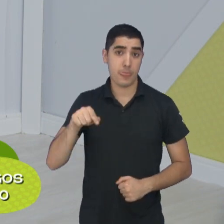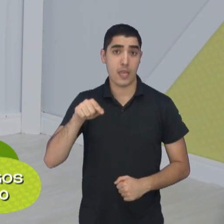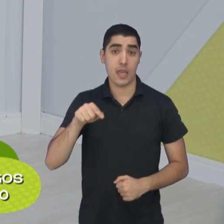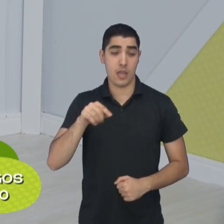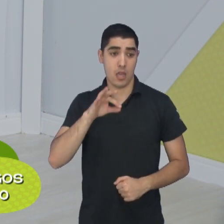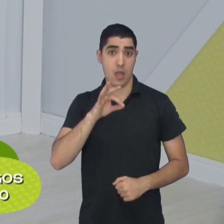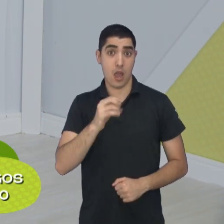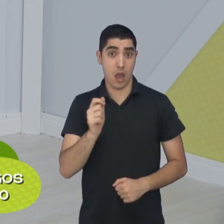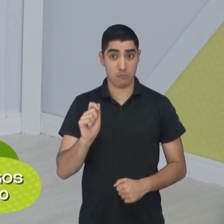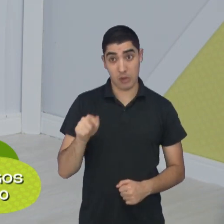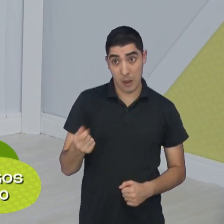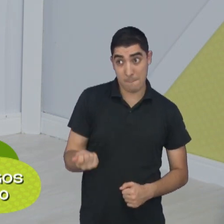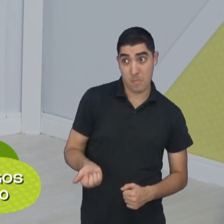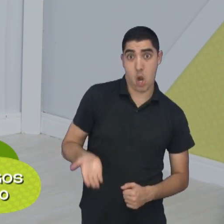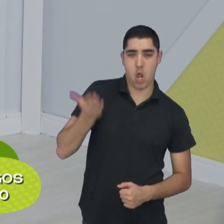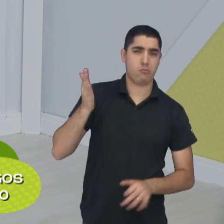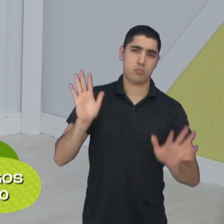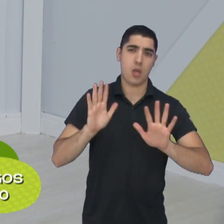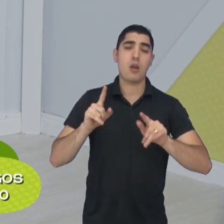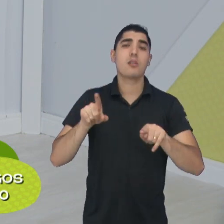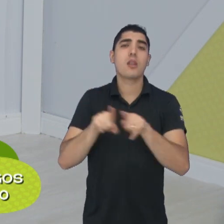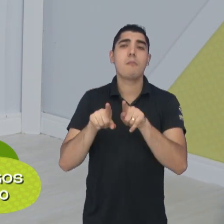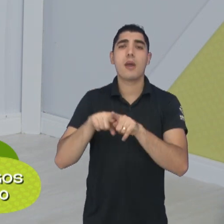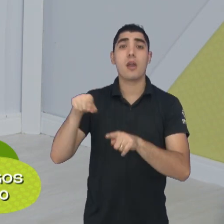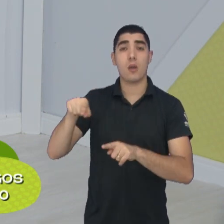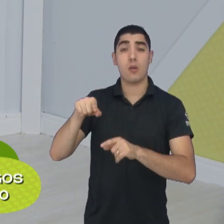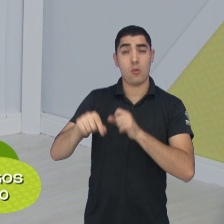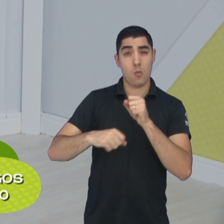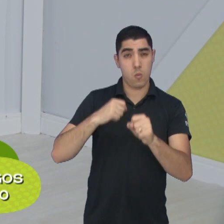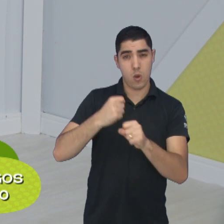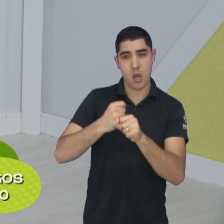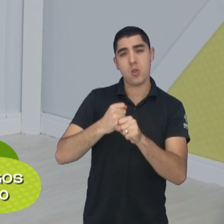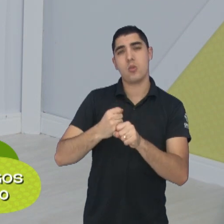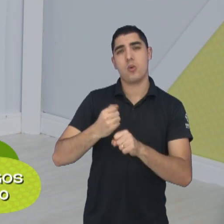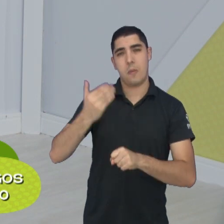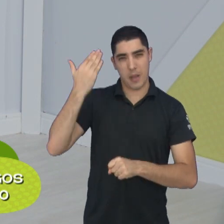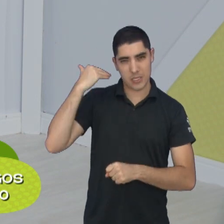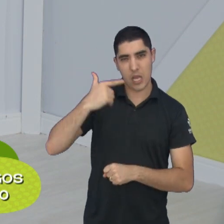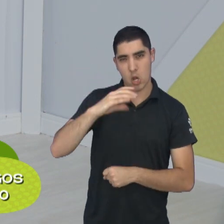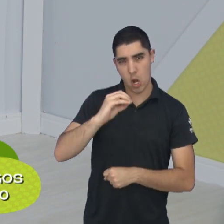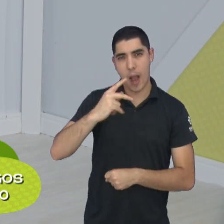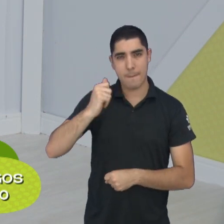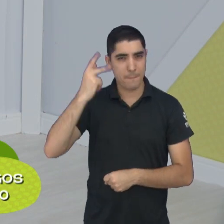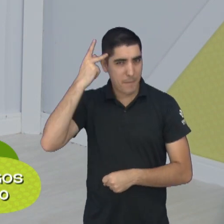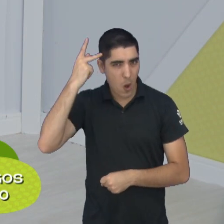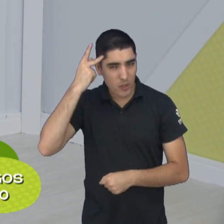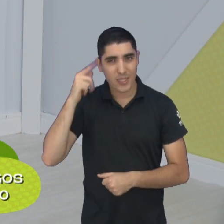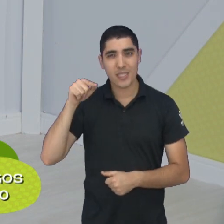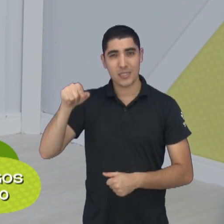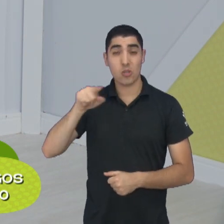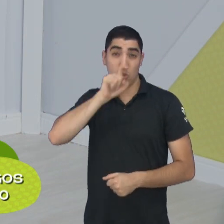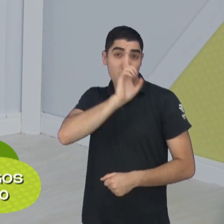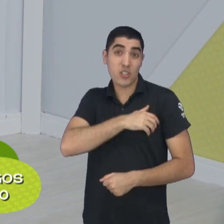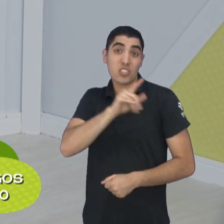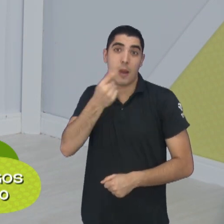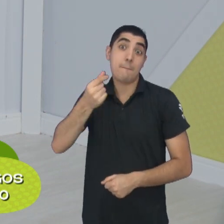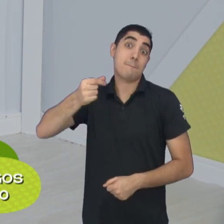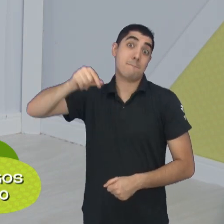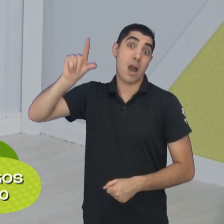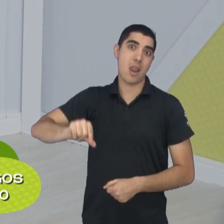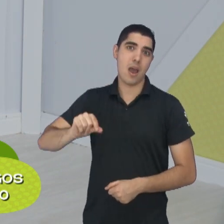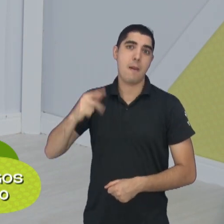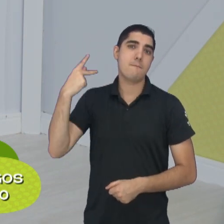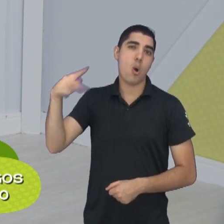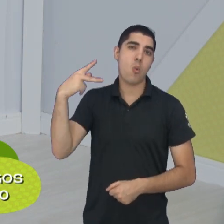não em relação... porque também o São José fez promoção de ingresso na reta final aí de Copa Paulista e também de Série A2. Então tá dentro do normal. Aliás,